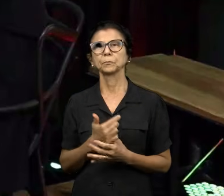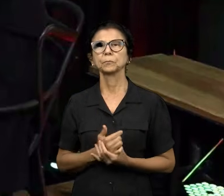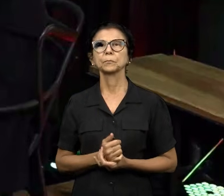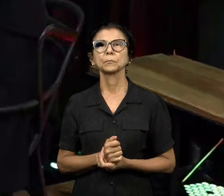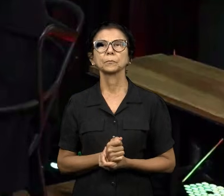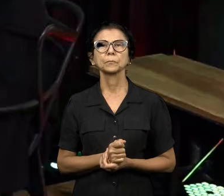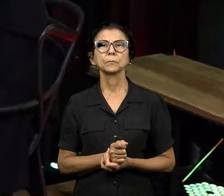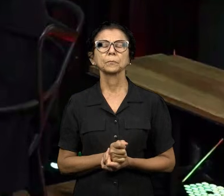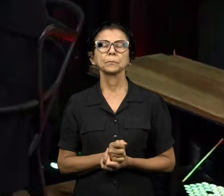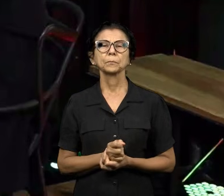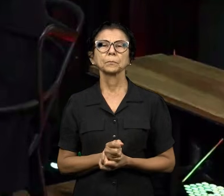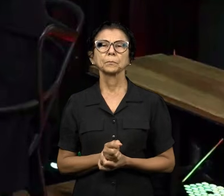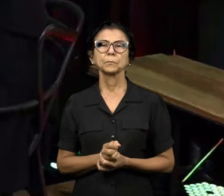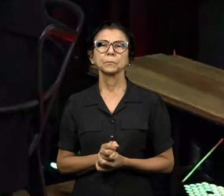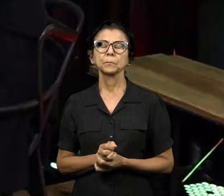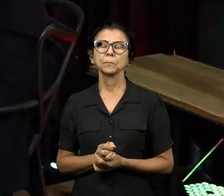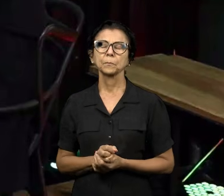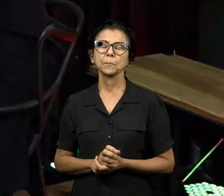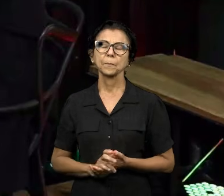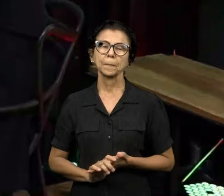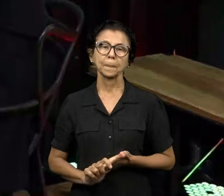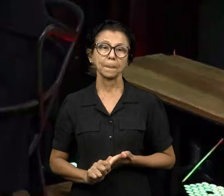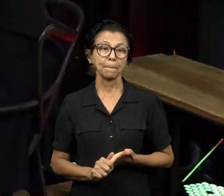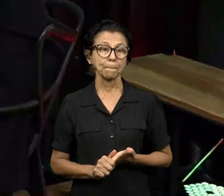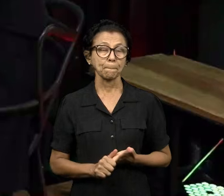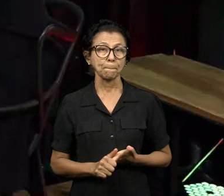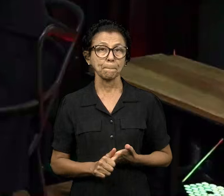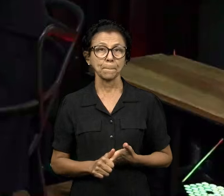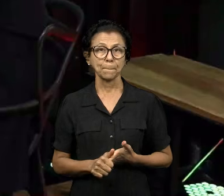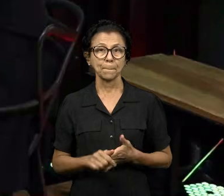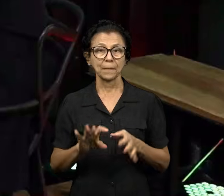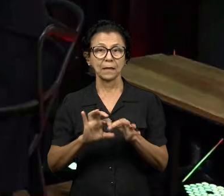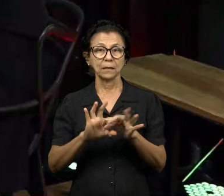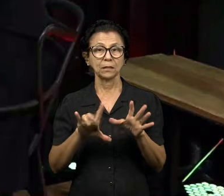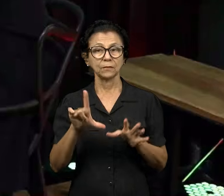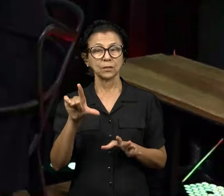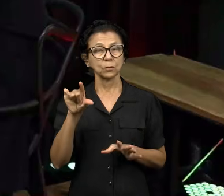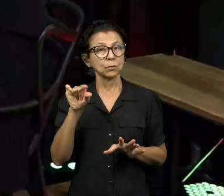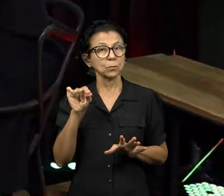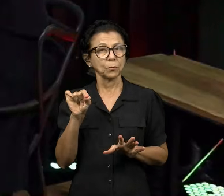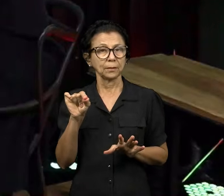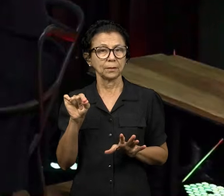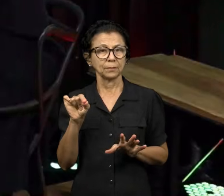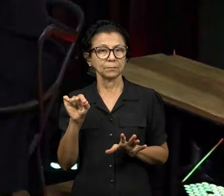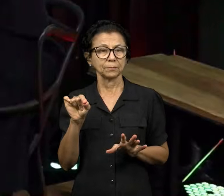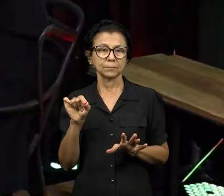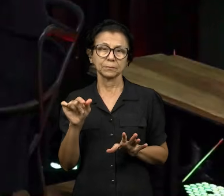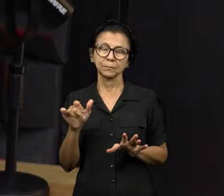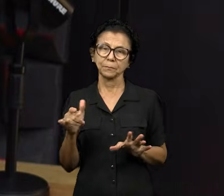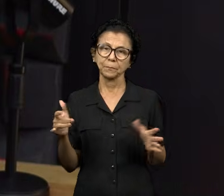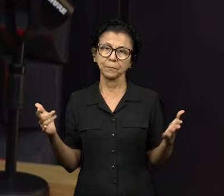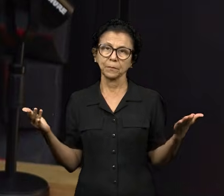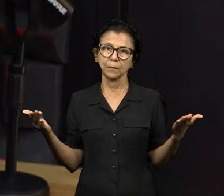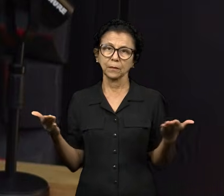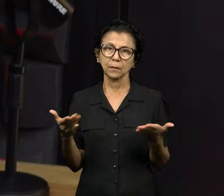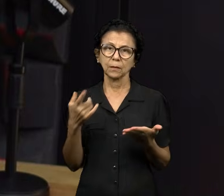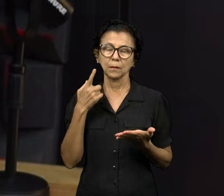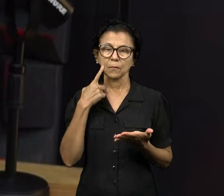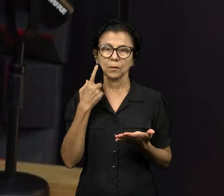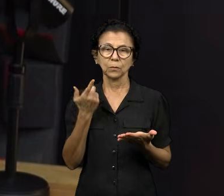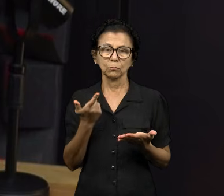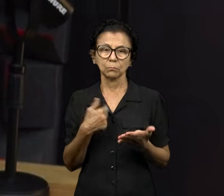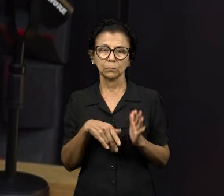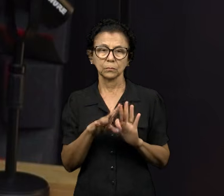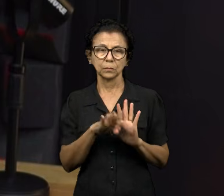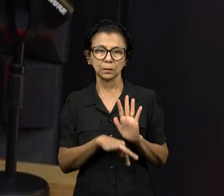daquilo que o pastor está falando, porque o livre-arbítrio é essa decisão. Né? Nós estamos vendo uma história com